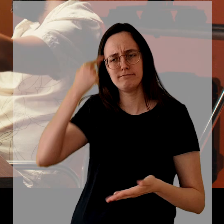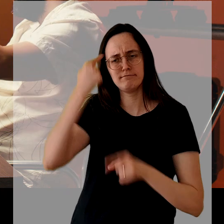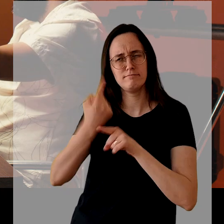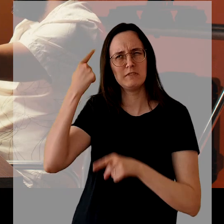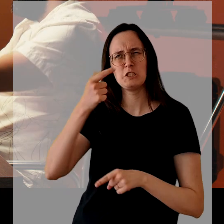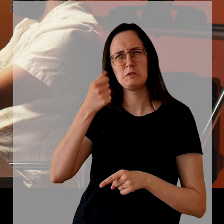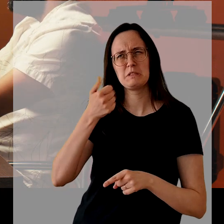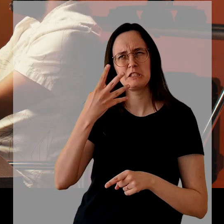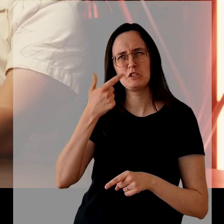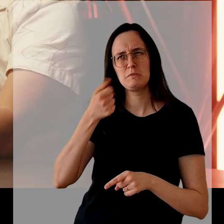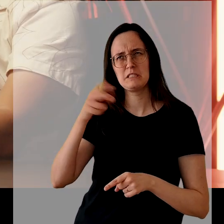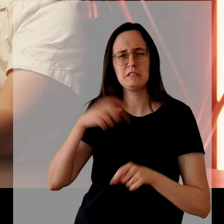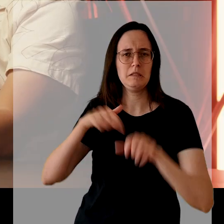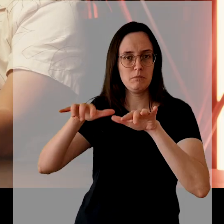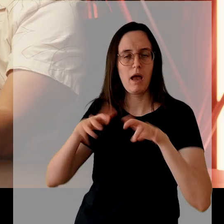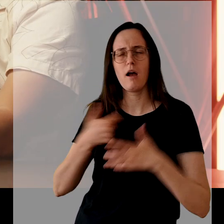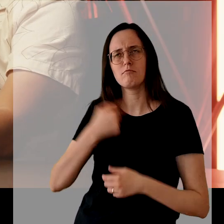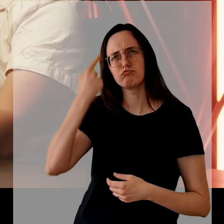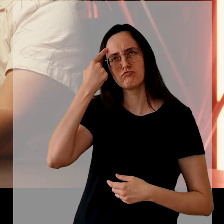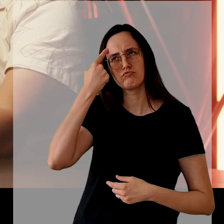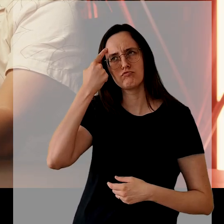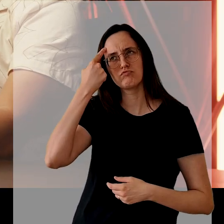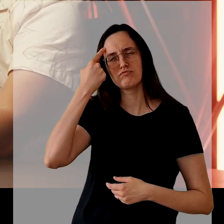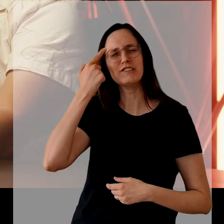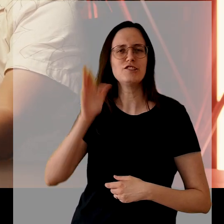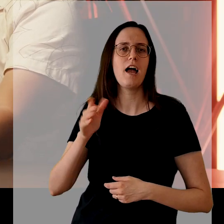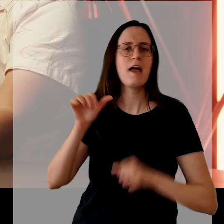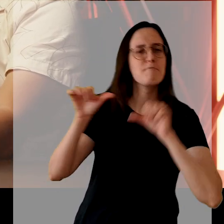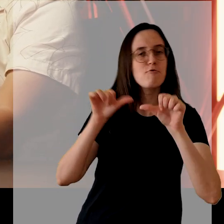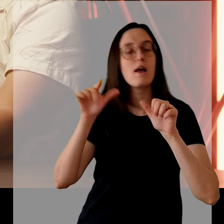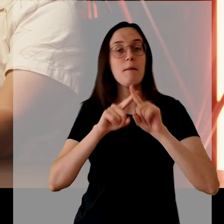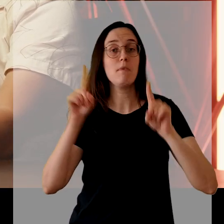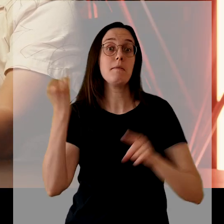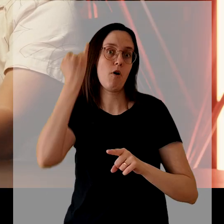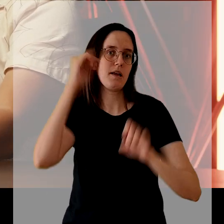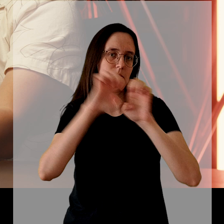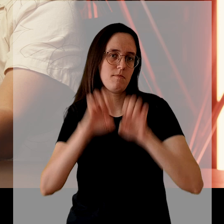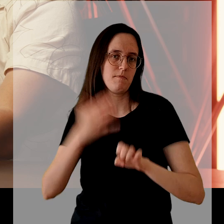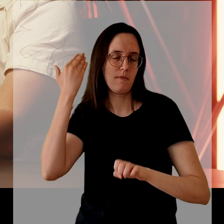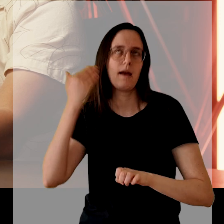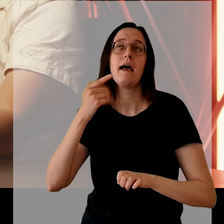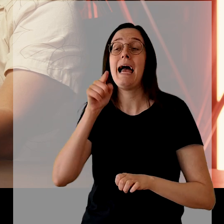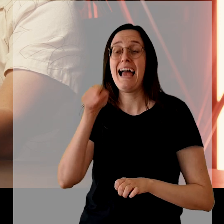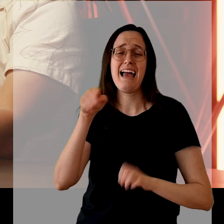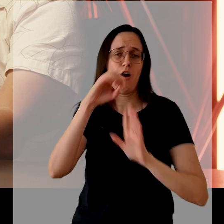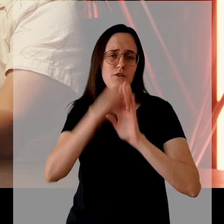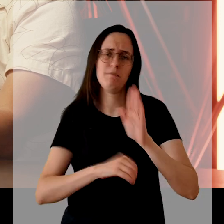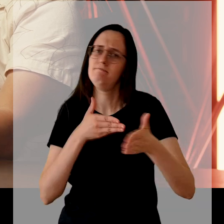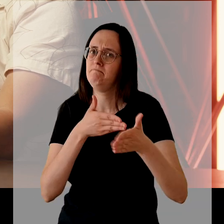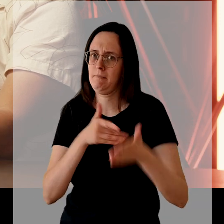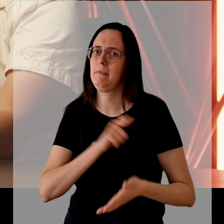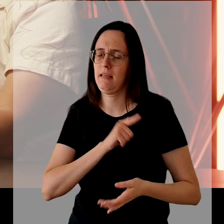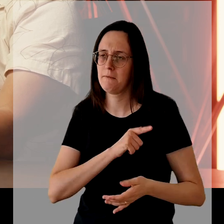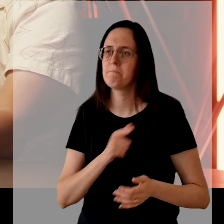lá em 2014, 2015, mas foi muito importante para estruturar isso. E aí a gente tinha um orçamento limitado,